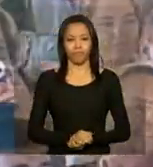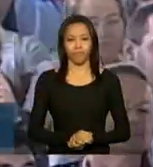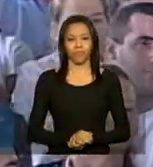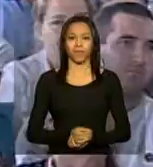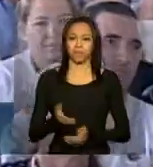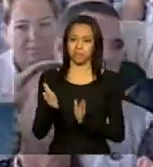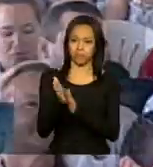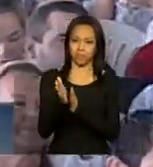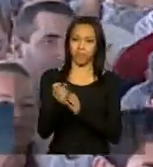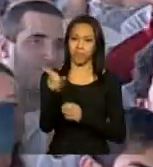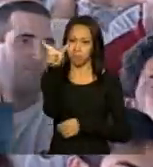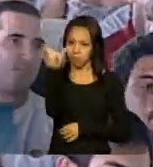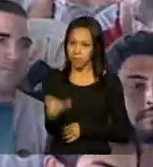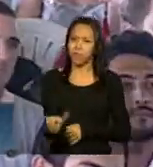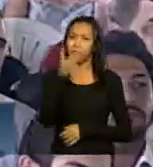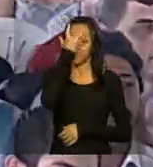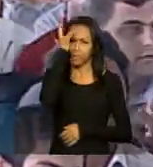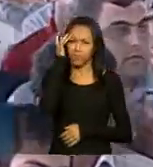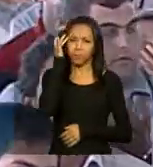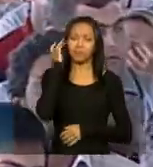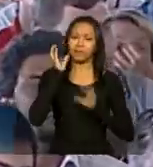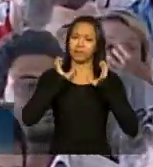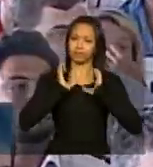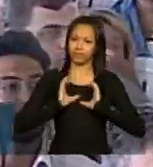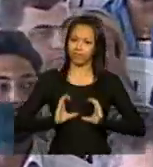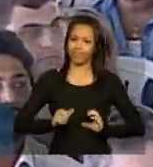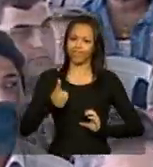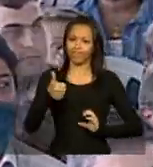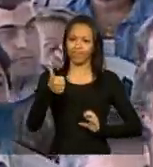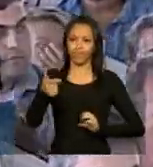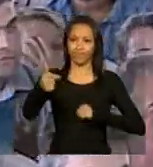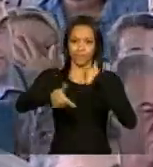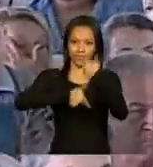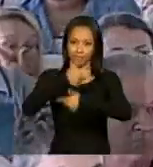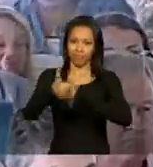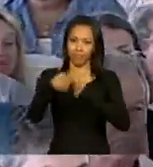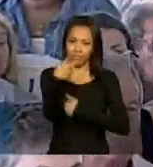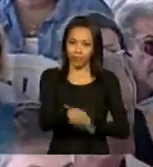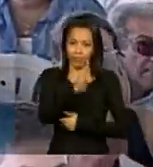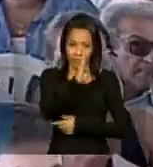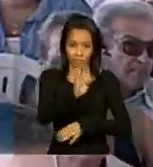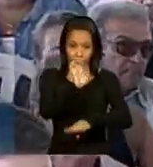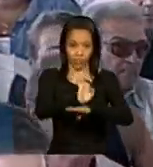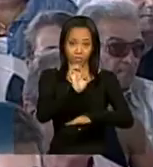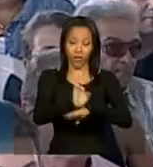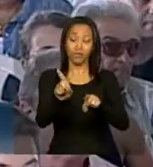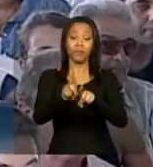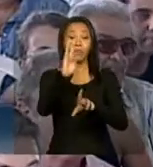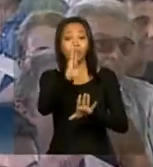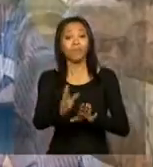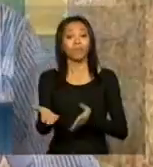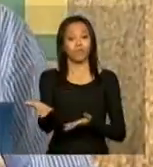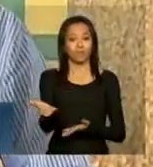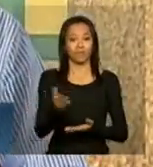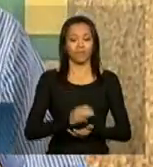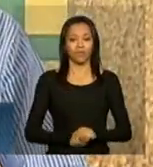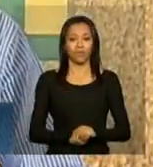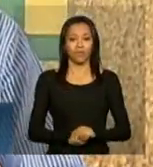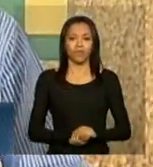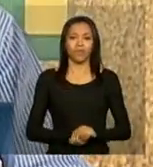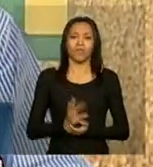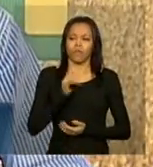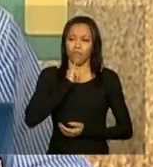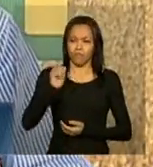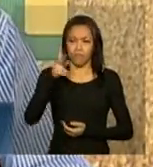Grande Nelly Geller, grande cidadão do Mato Grosso, de Lucas e do Brasil. Senhora presidenta,